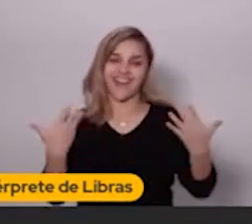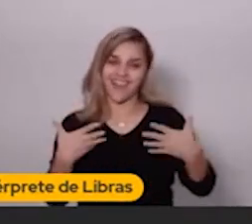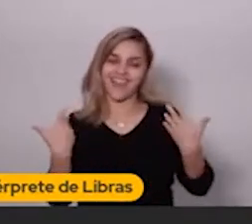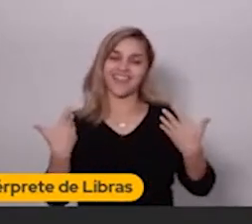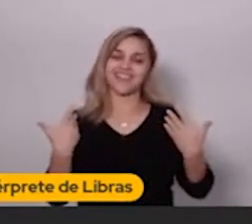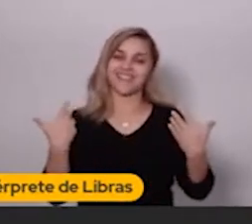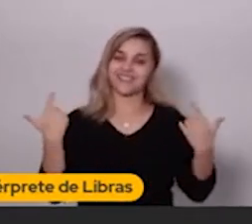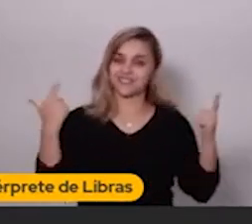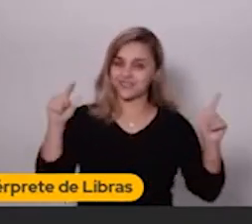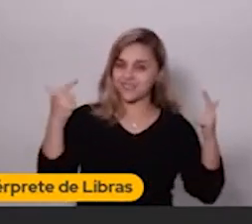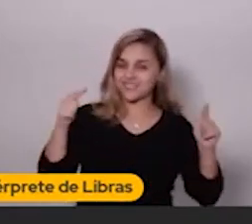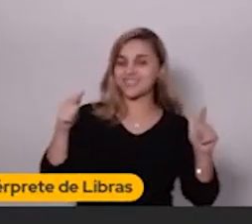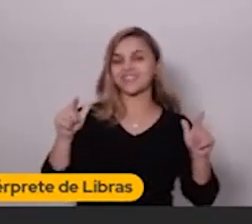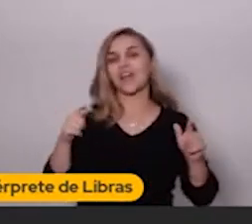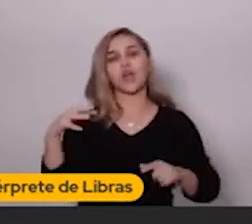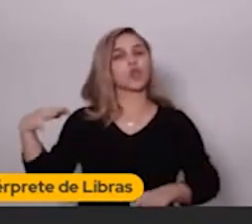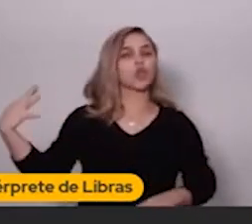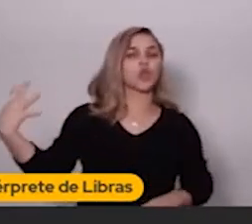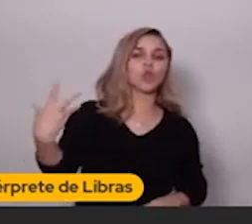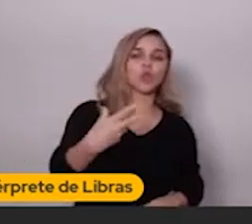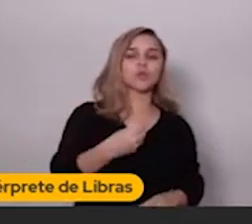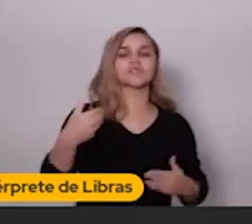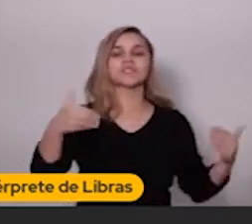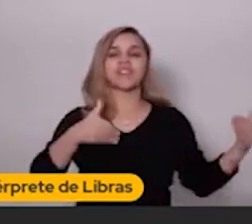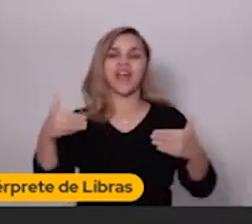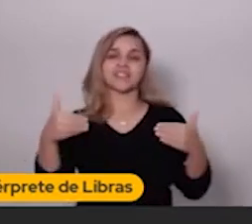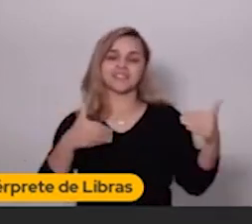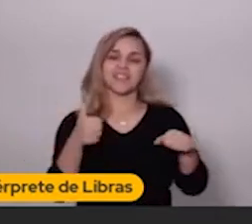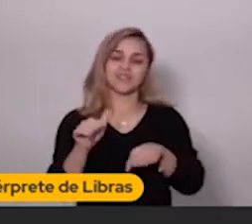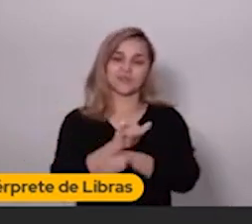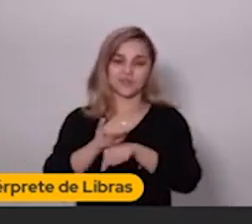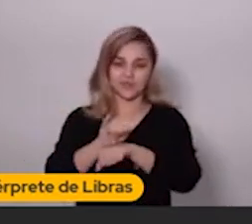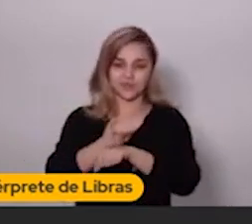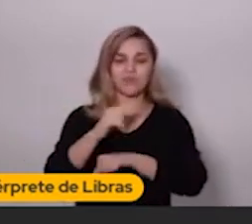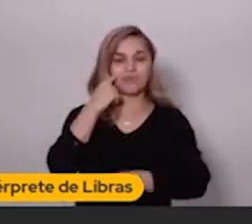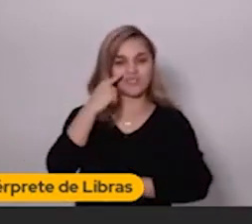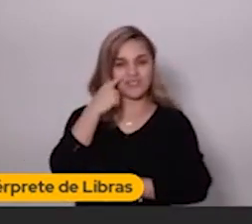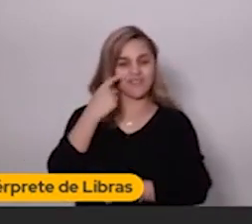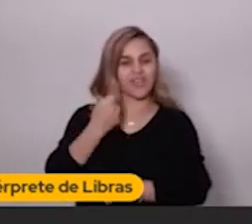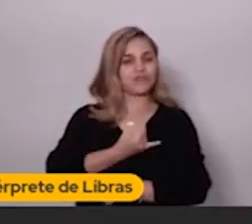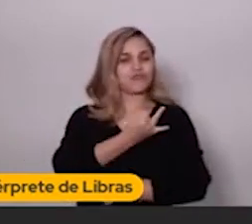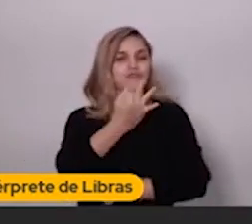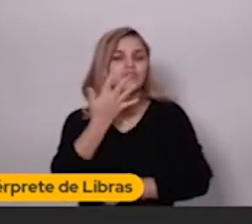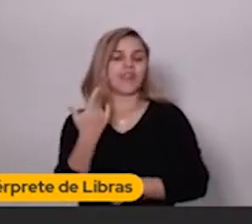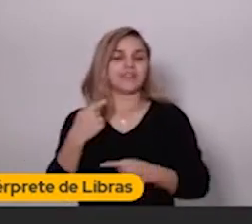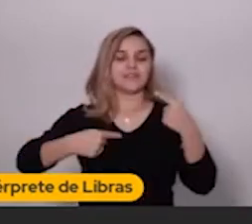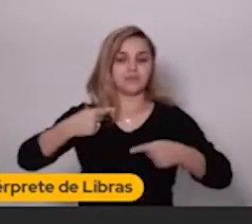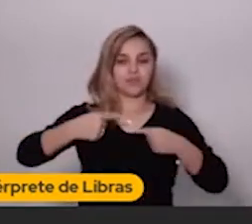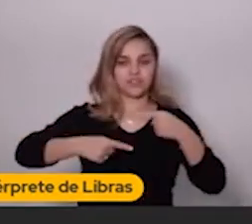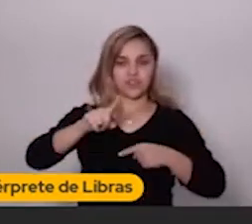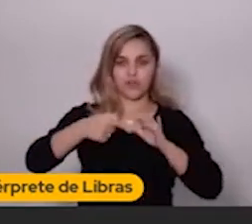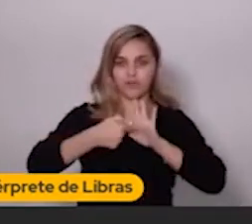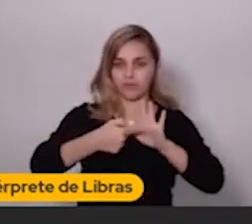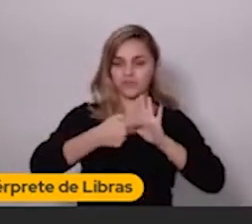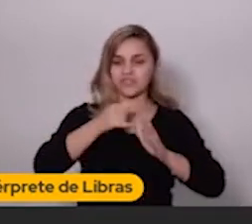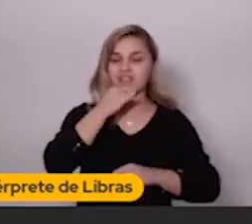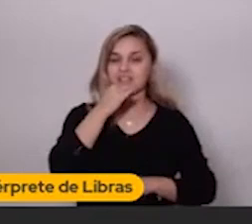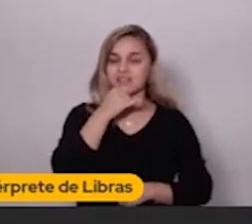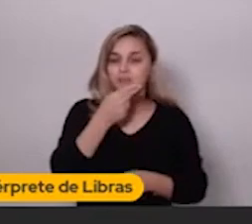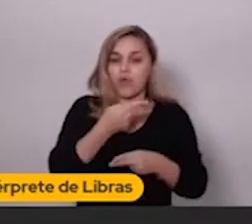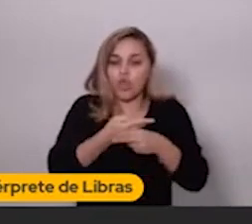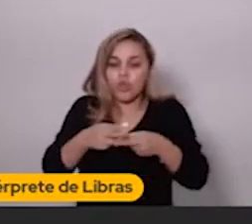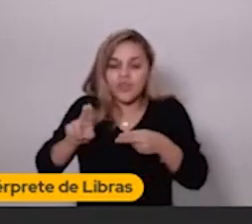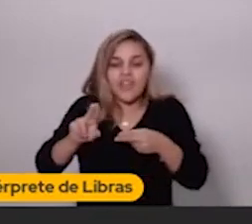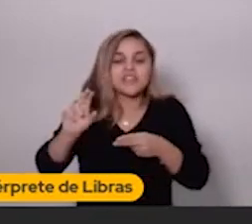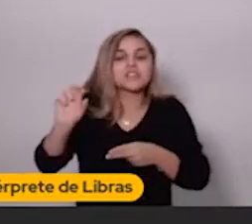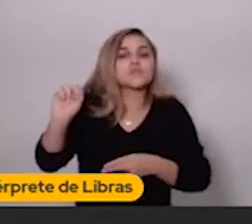mundo que usa o YouTube. Aqui vocês podem ver que tem várias políticas, mas vou só dar um exemplo. A política, por exemplo, de nudez ou conteúdo